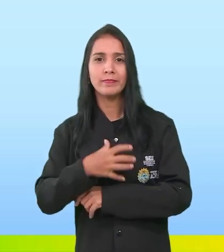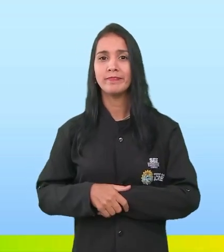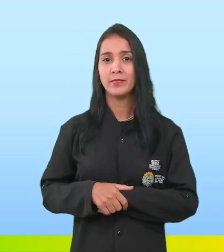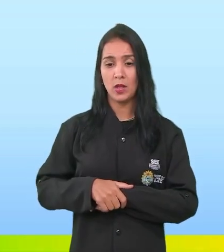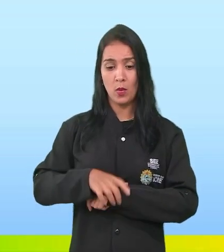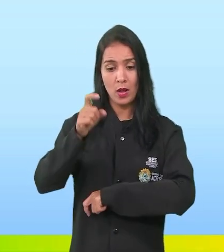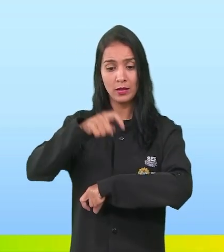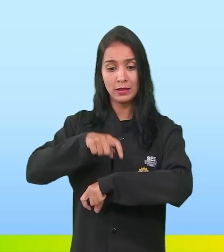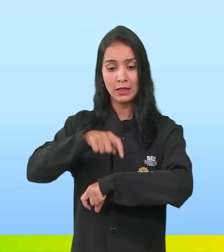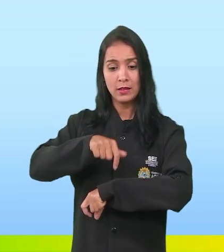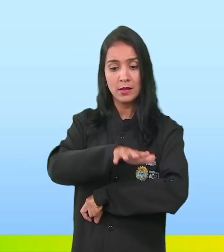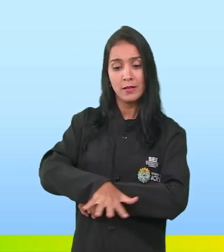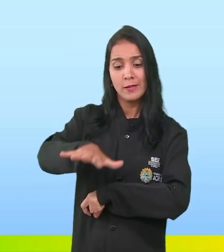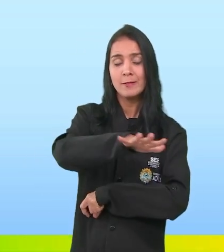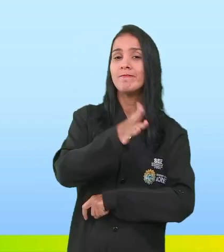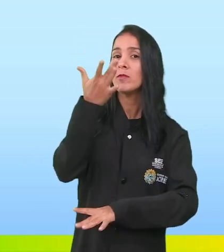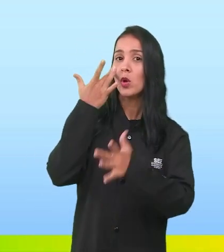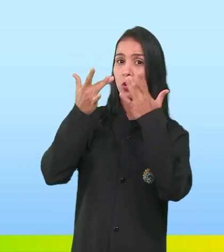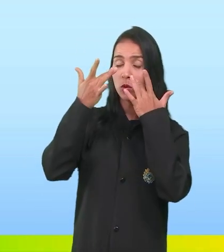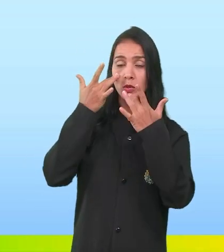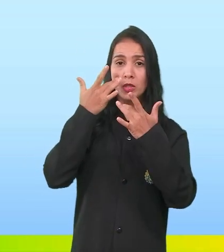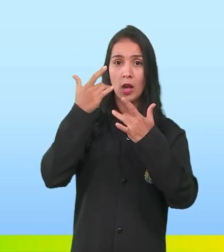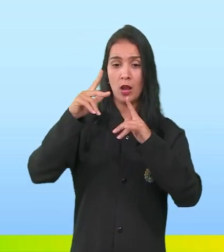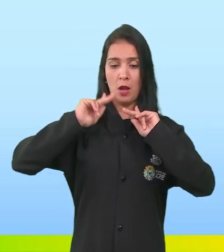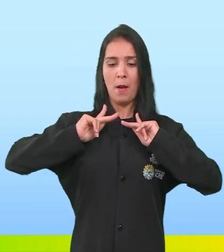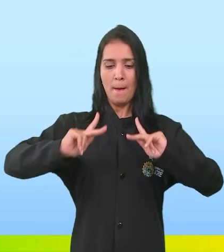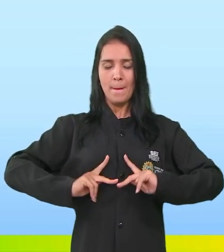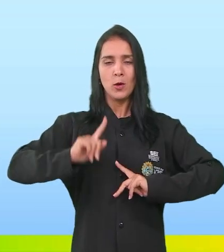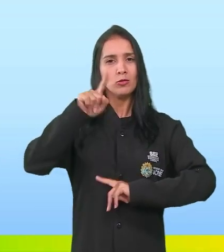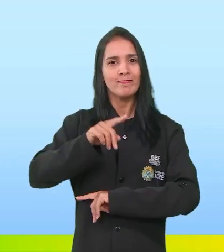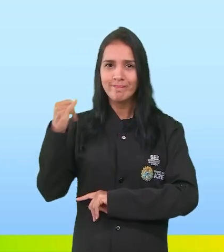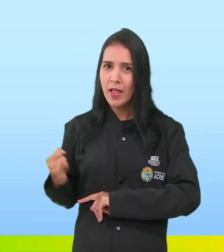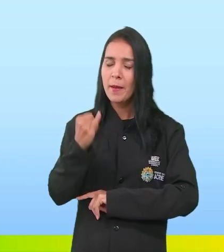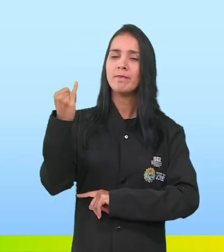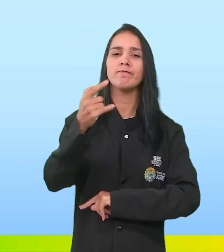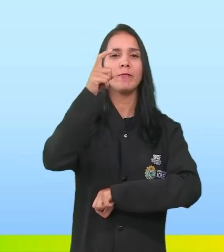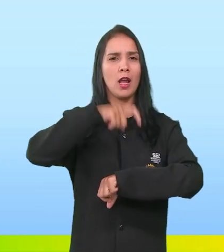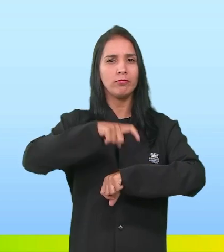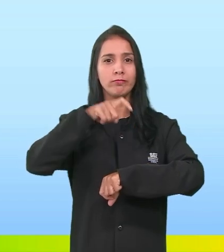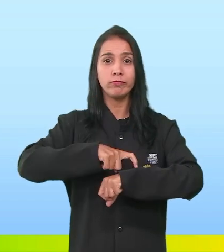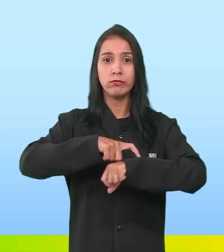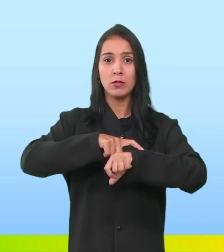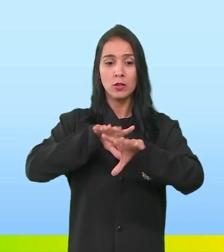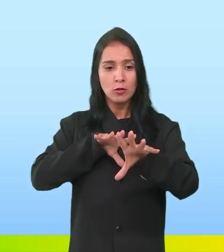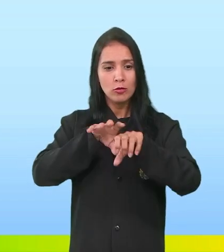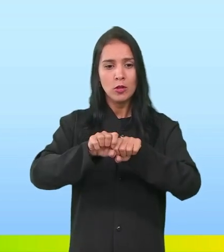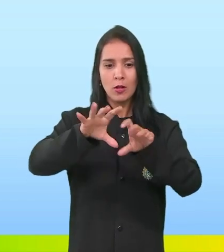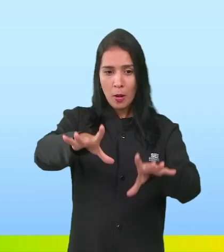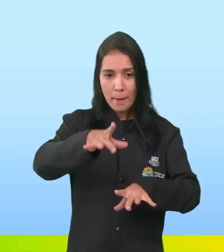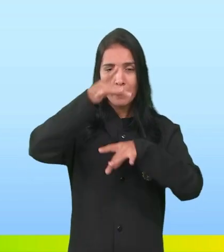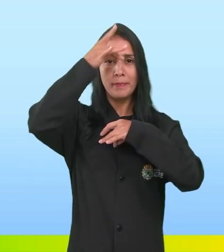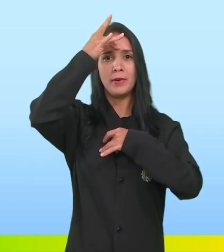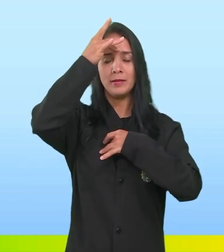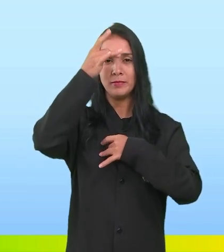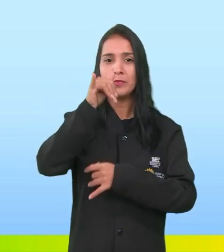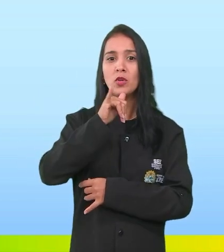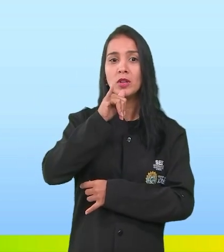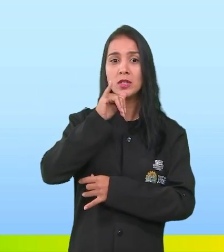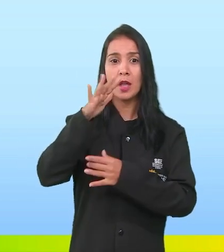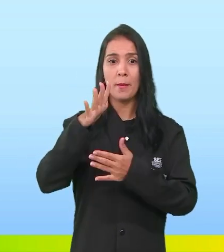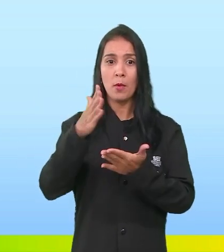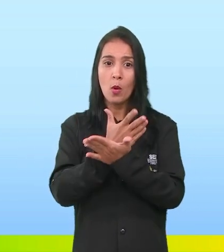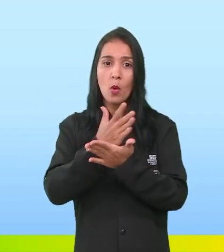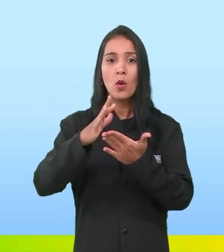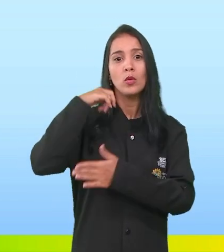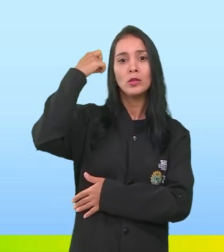corporal é fundamental para a construção de personagens complexos. Atores como Marcel Marceau,